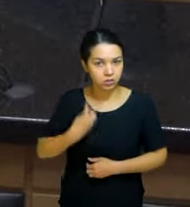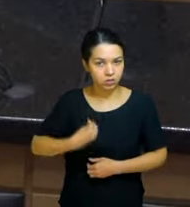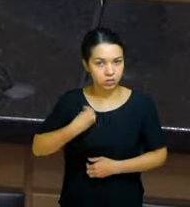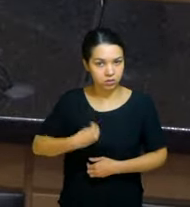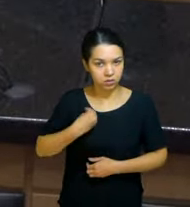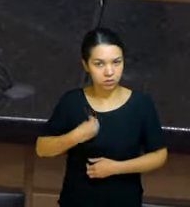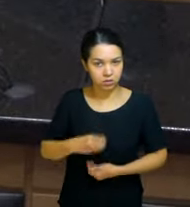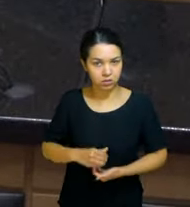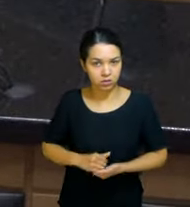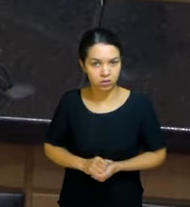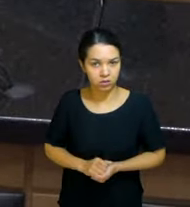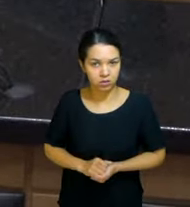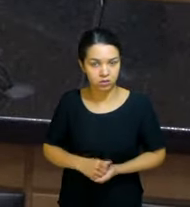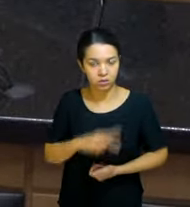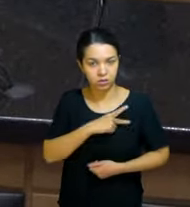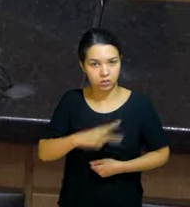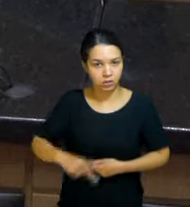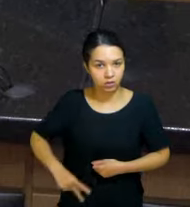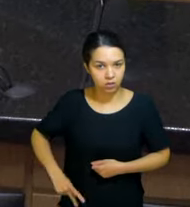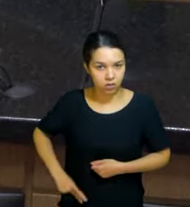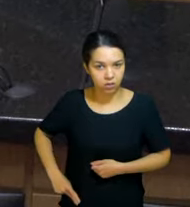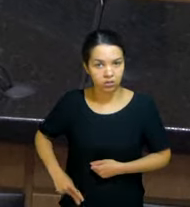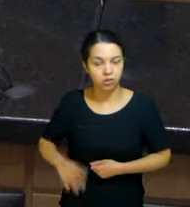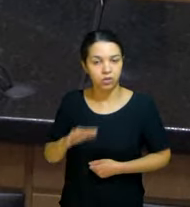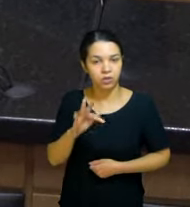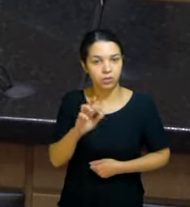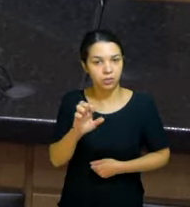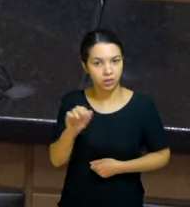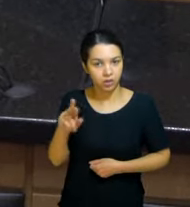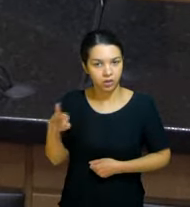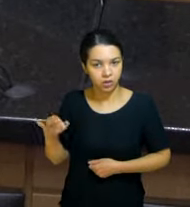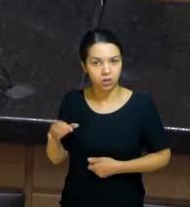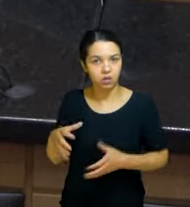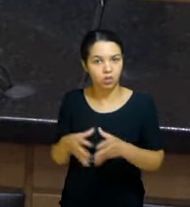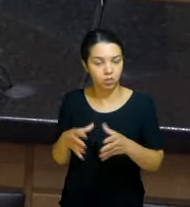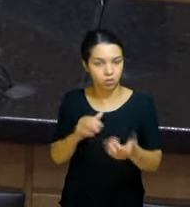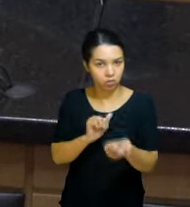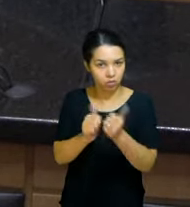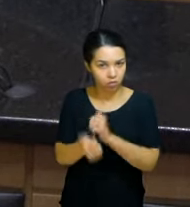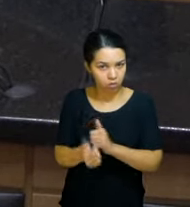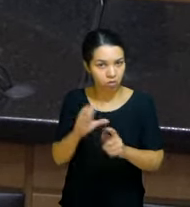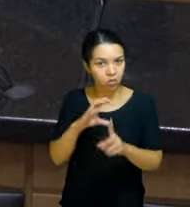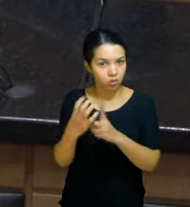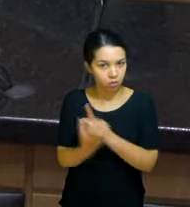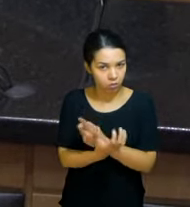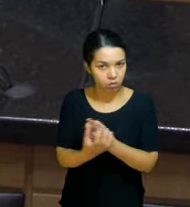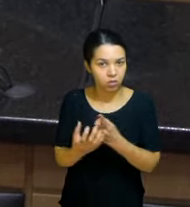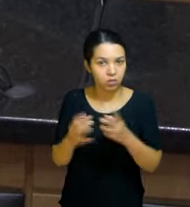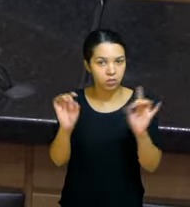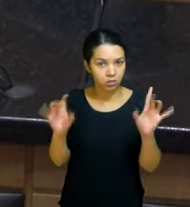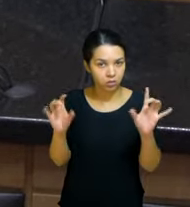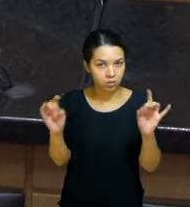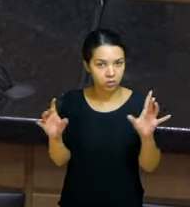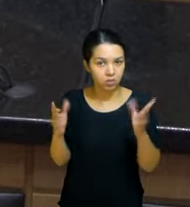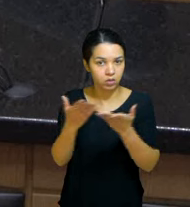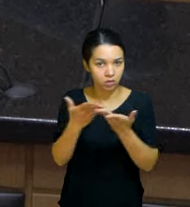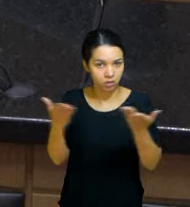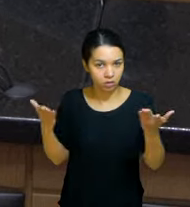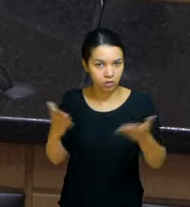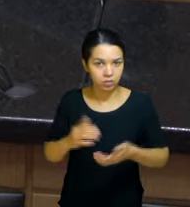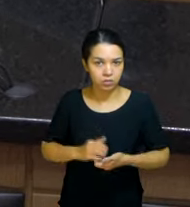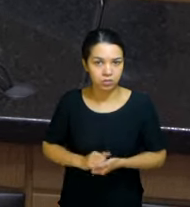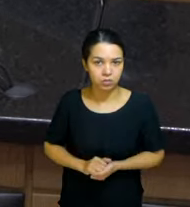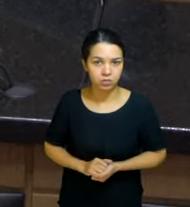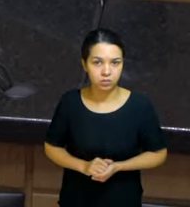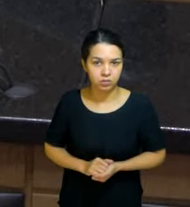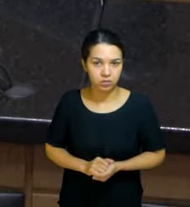presentes, presidente Freiberg, comunidade esportiva aqui presente, em especial os servidores